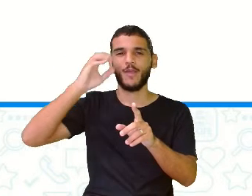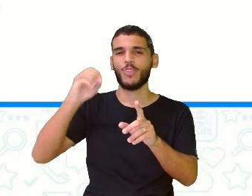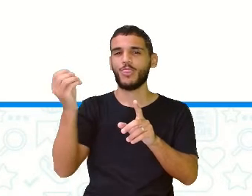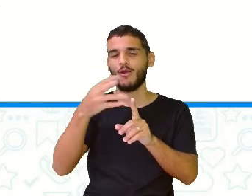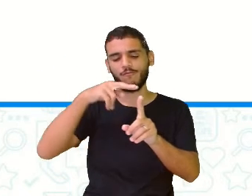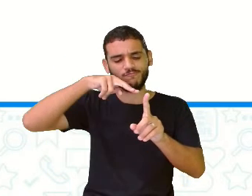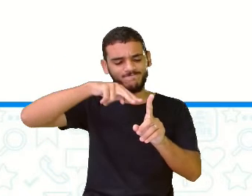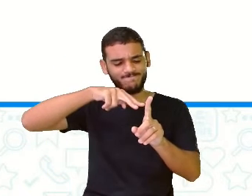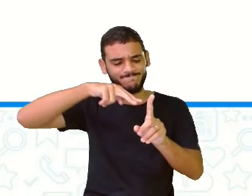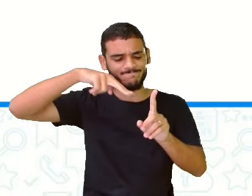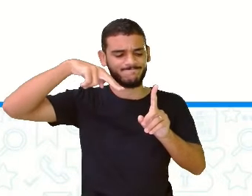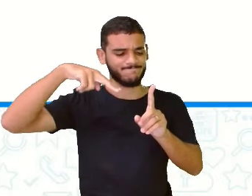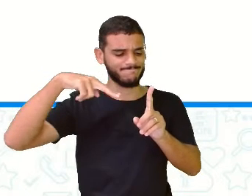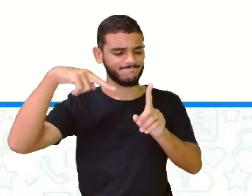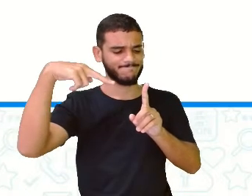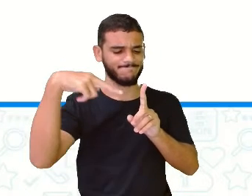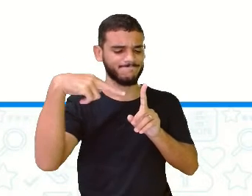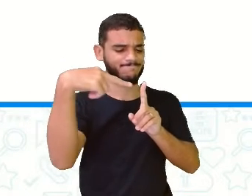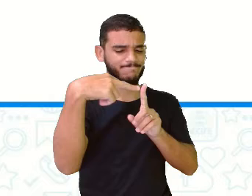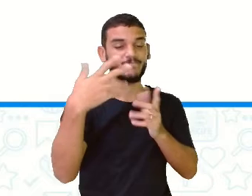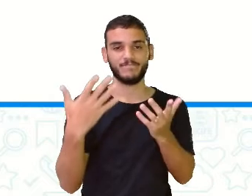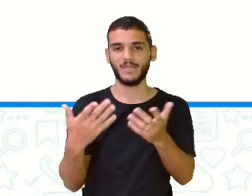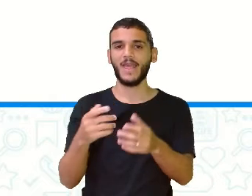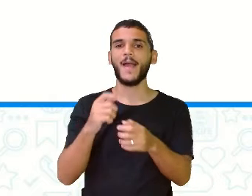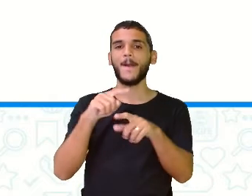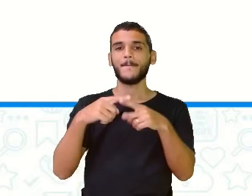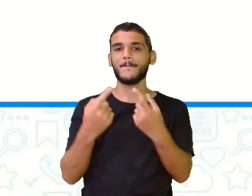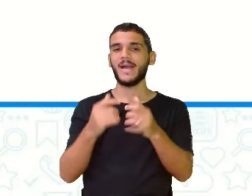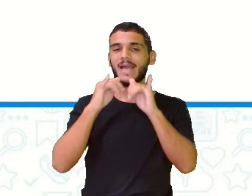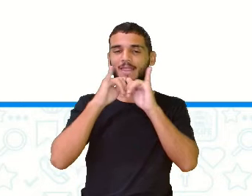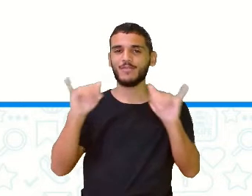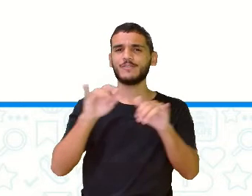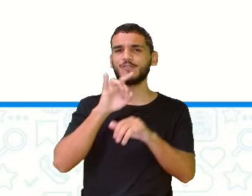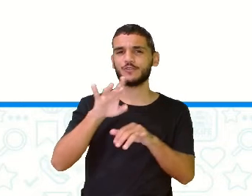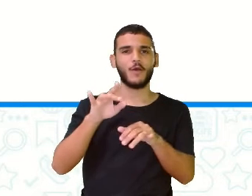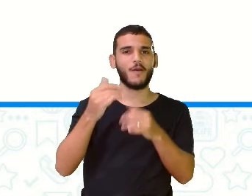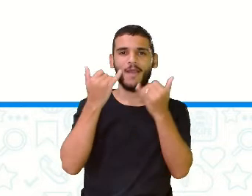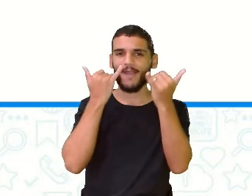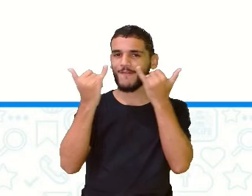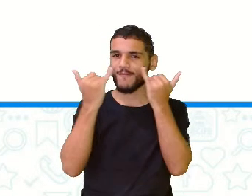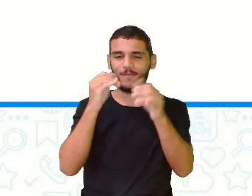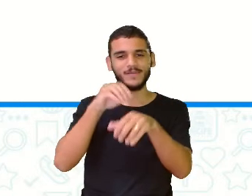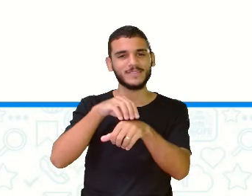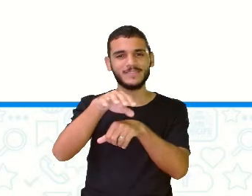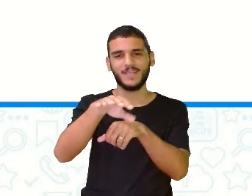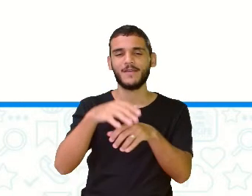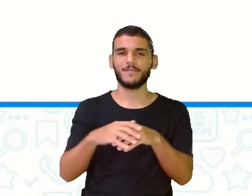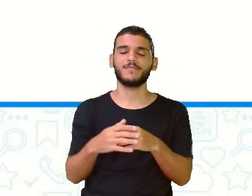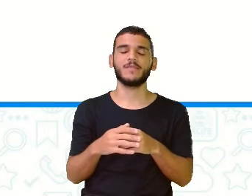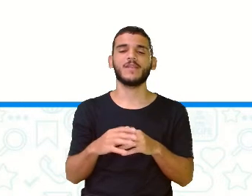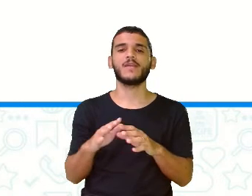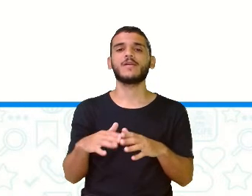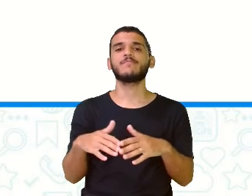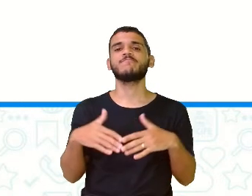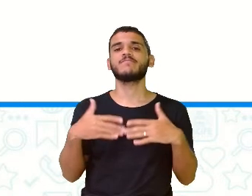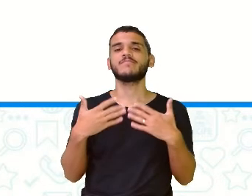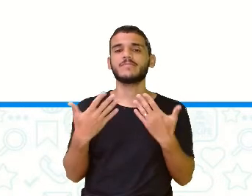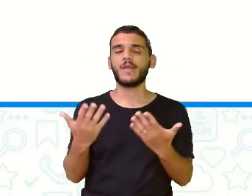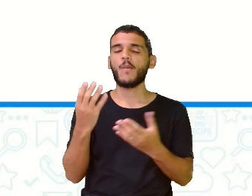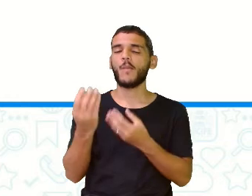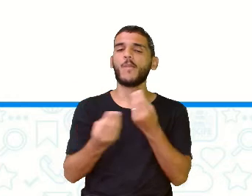ser objetiva e imparcial. Simplesmente eu vou noticiar, eu vou apenas informar. Quais são os meios de divulgação?